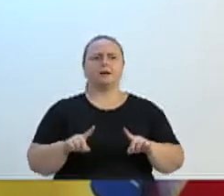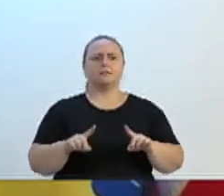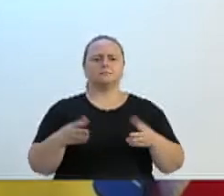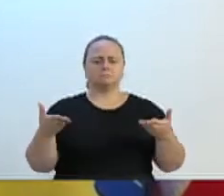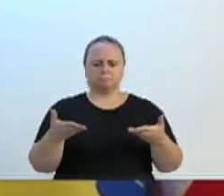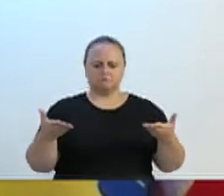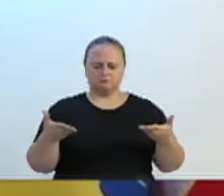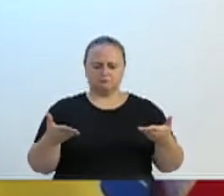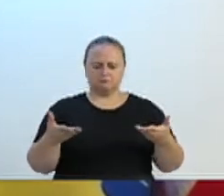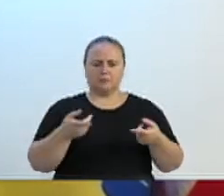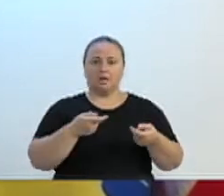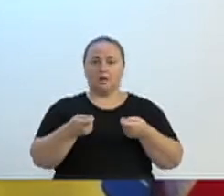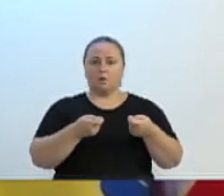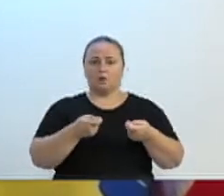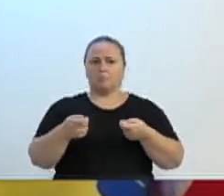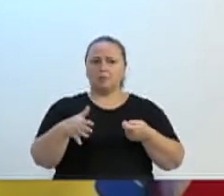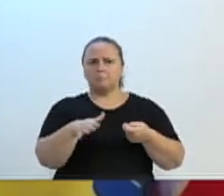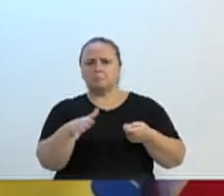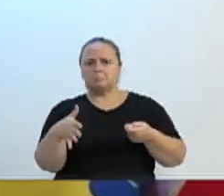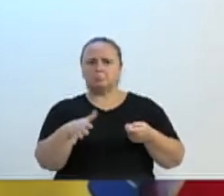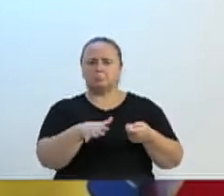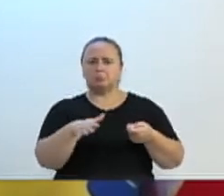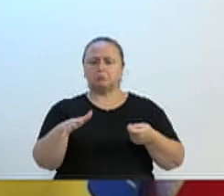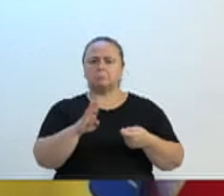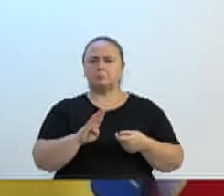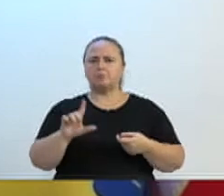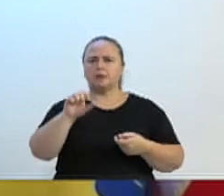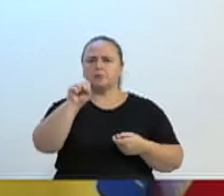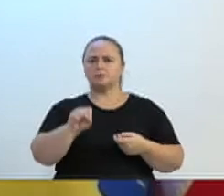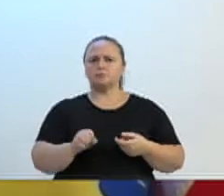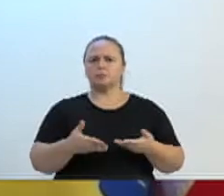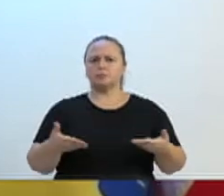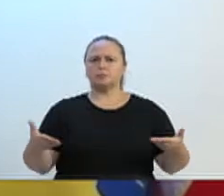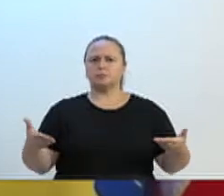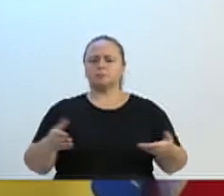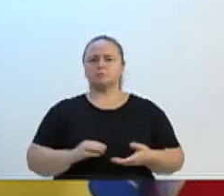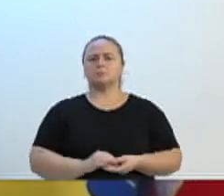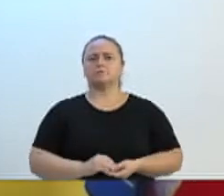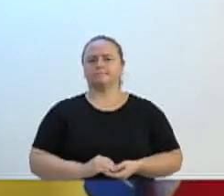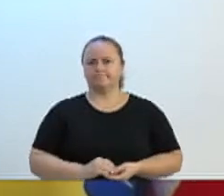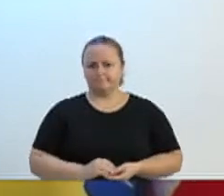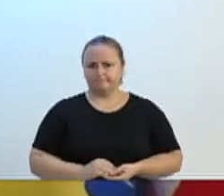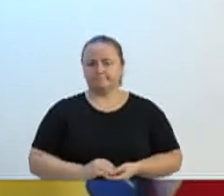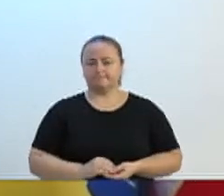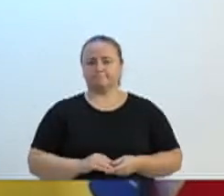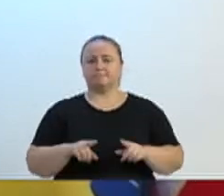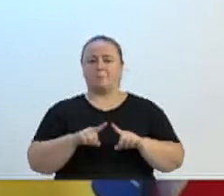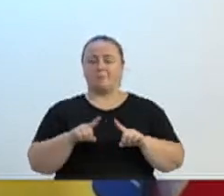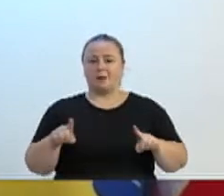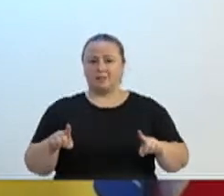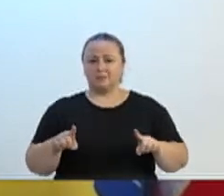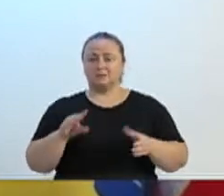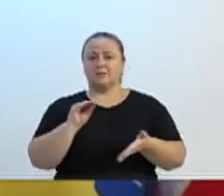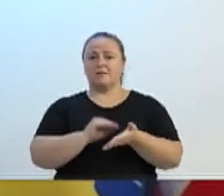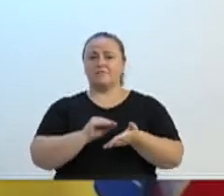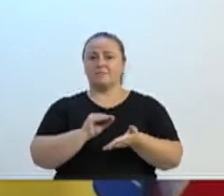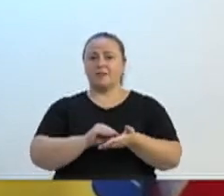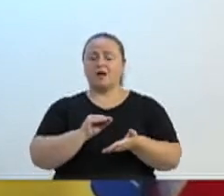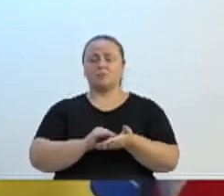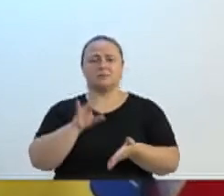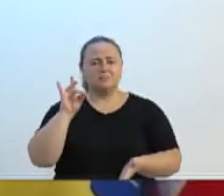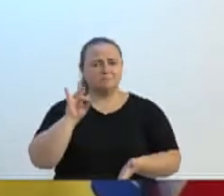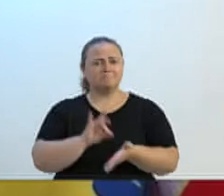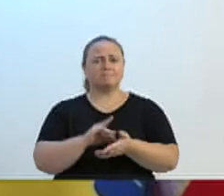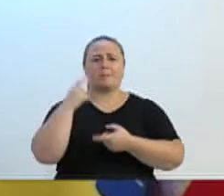economia bastante razoável e controlada? E o que percebemos é que não há uma preocupação,